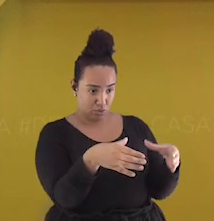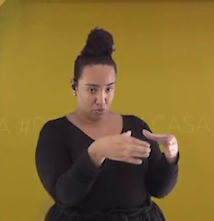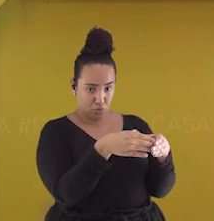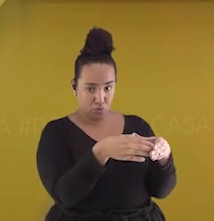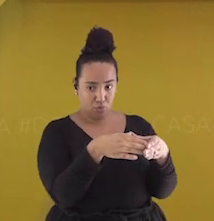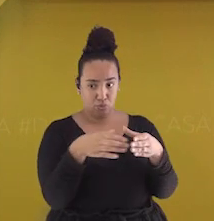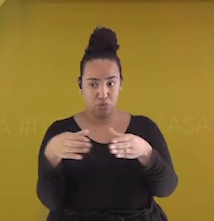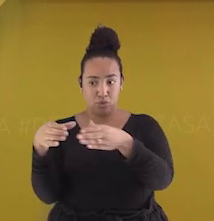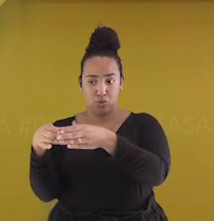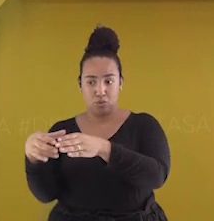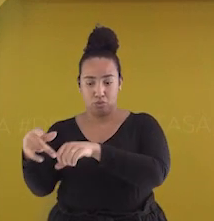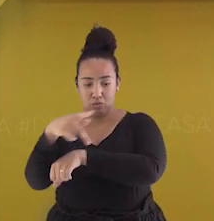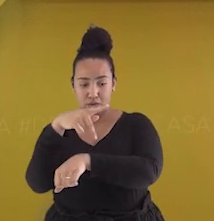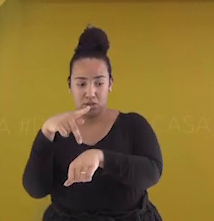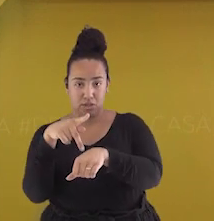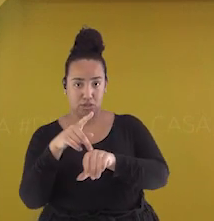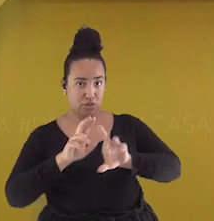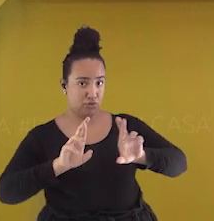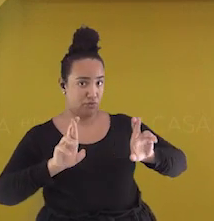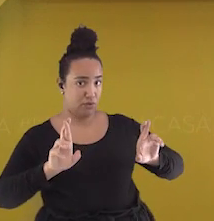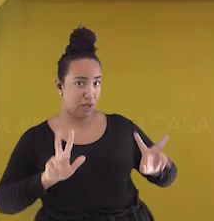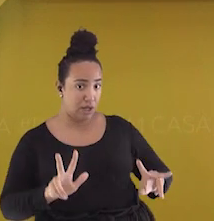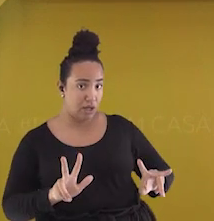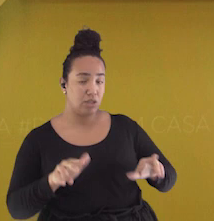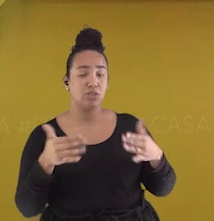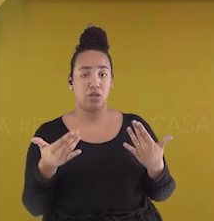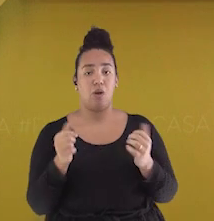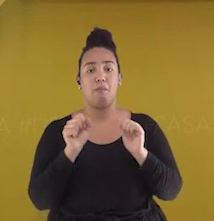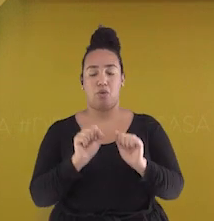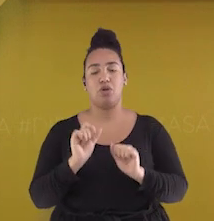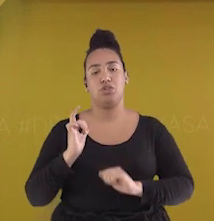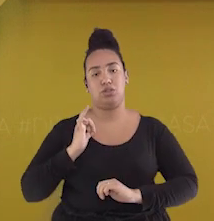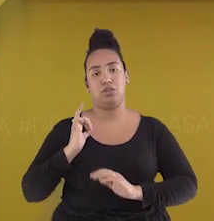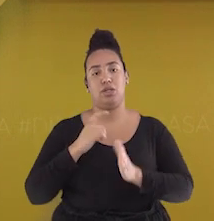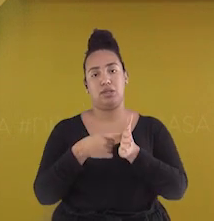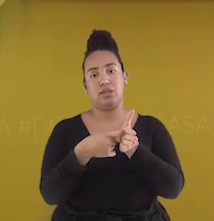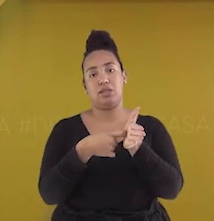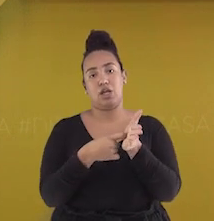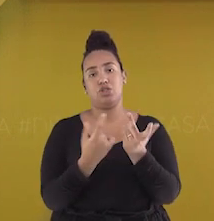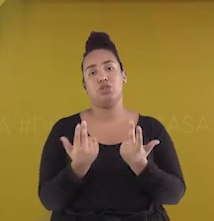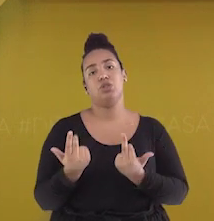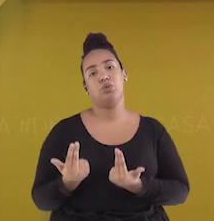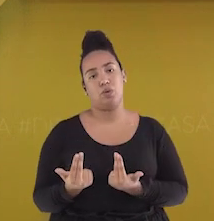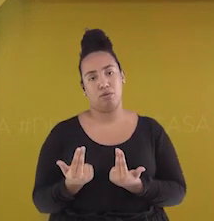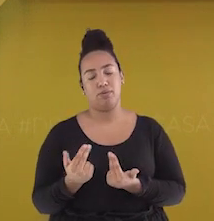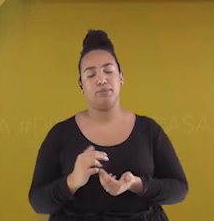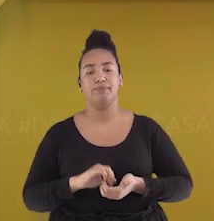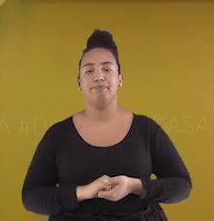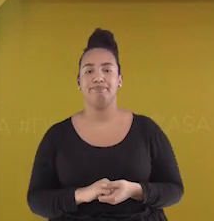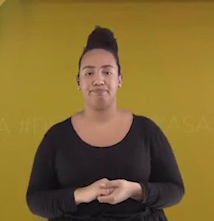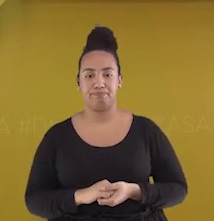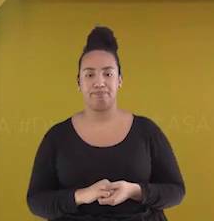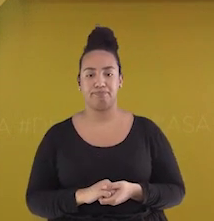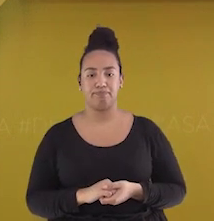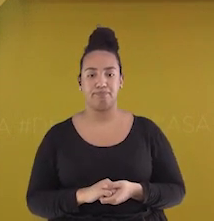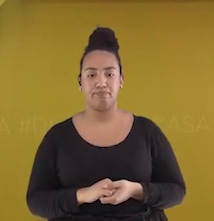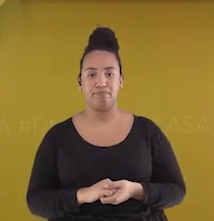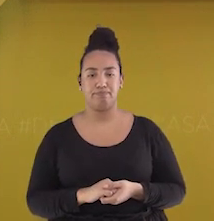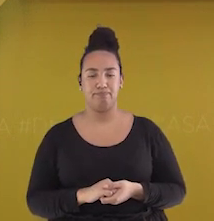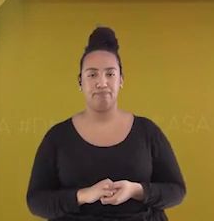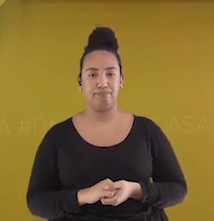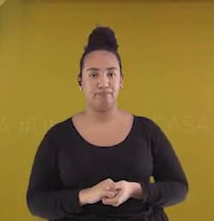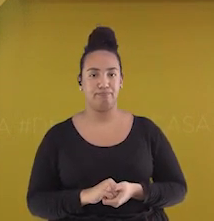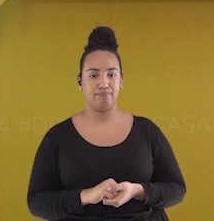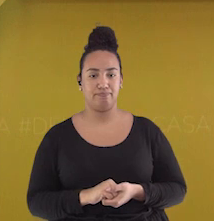negociam com países de fora, que não estão no bloco, podem cobrar uma mesma taxa, que pode